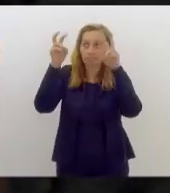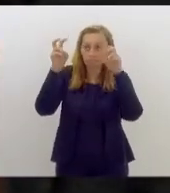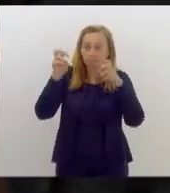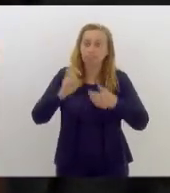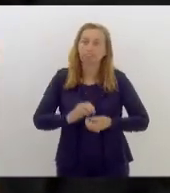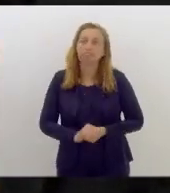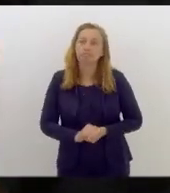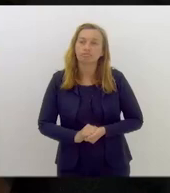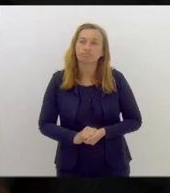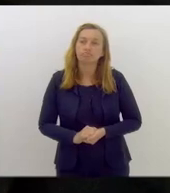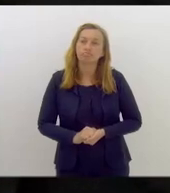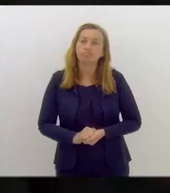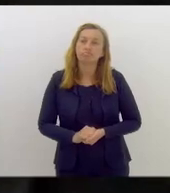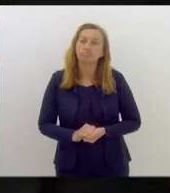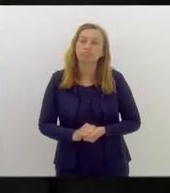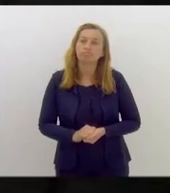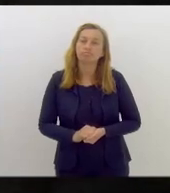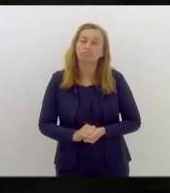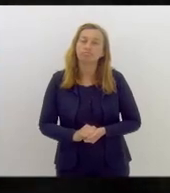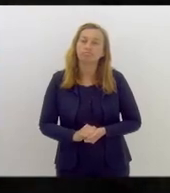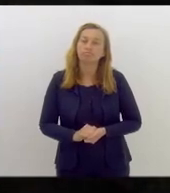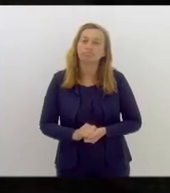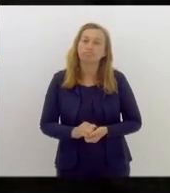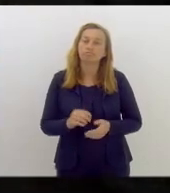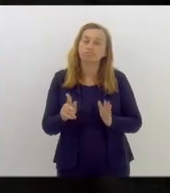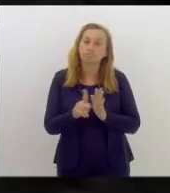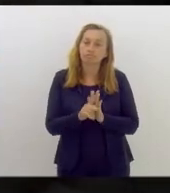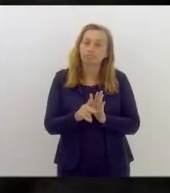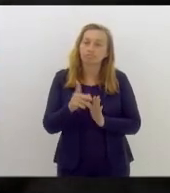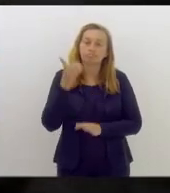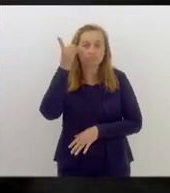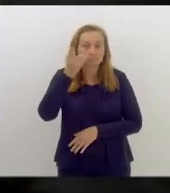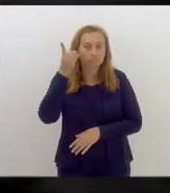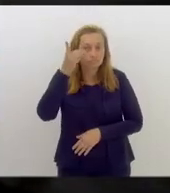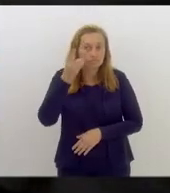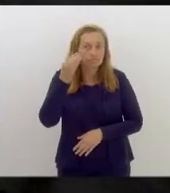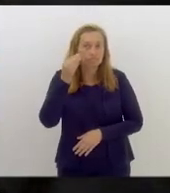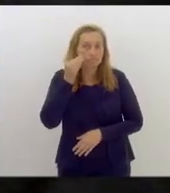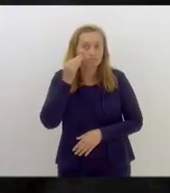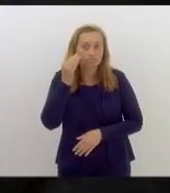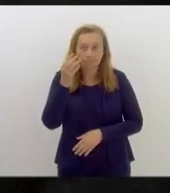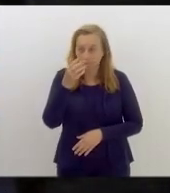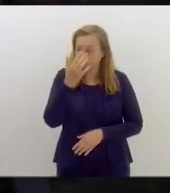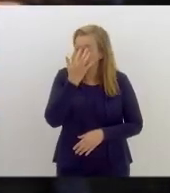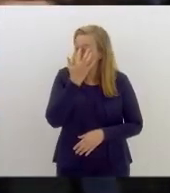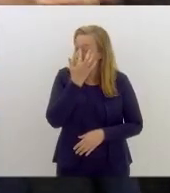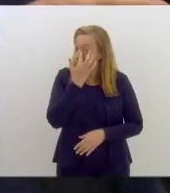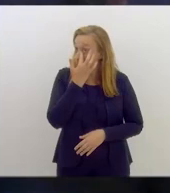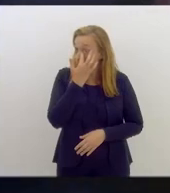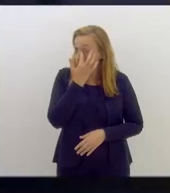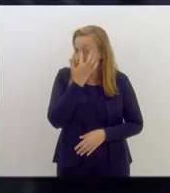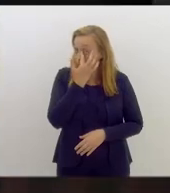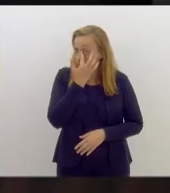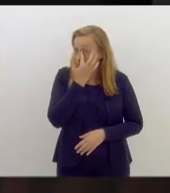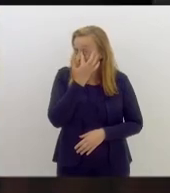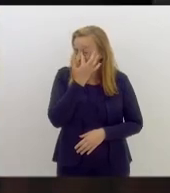ponto, portanto, nada mais atual do que o projeto da deputada Mônica Francisco.